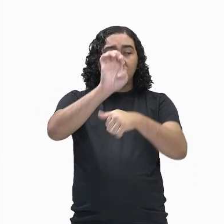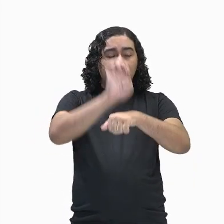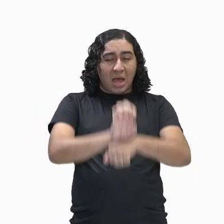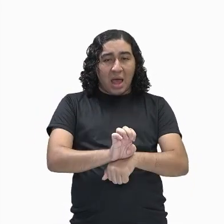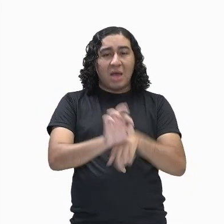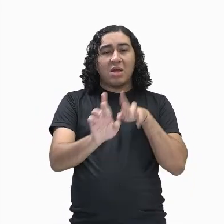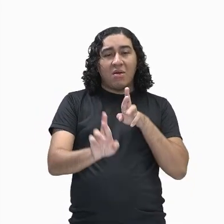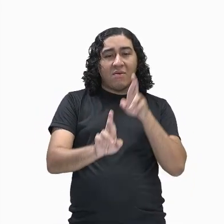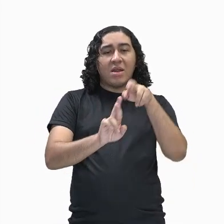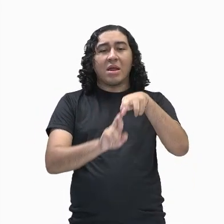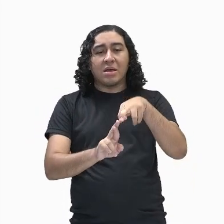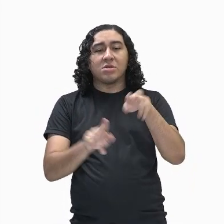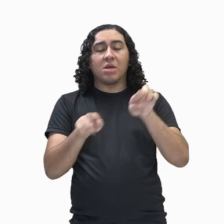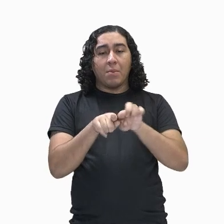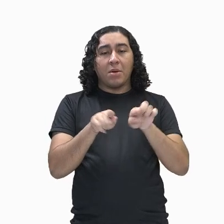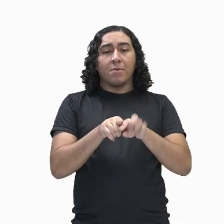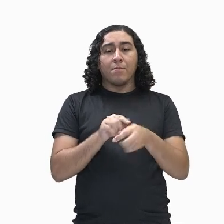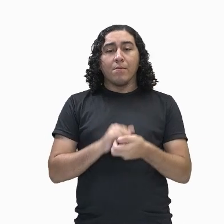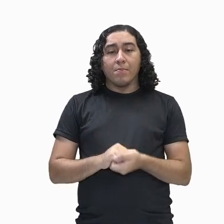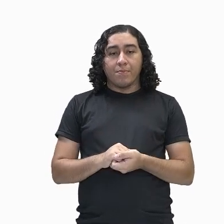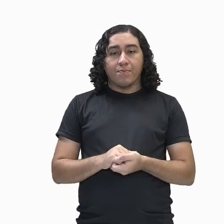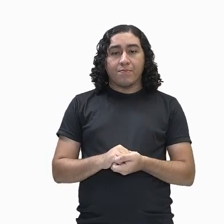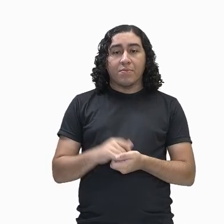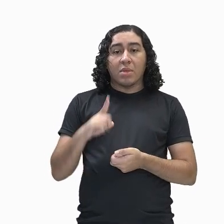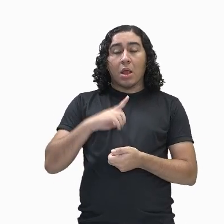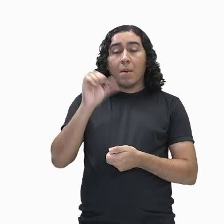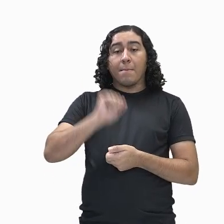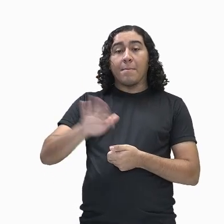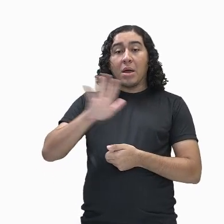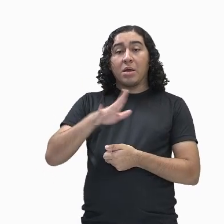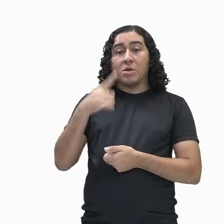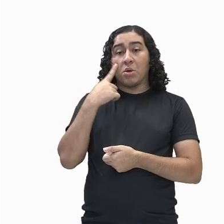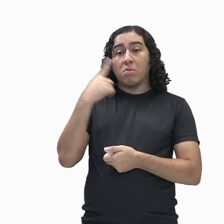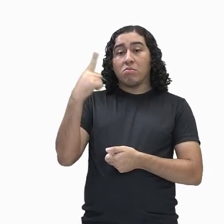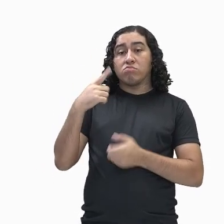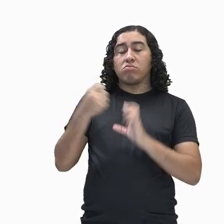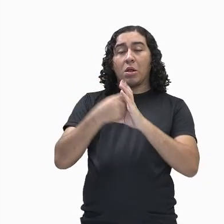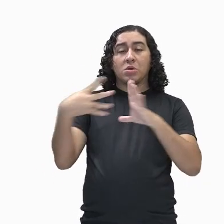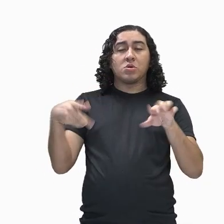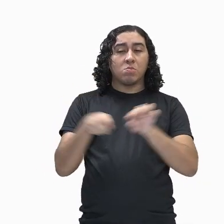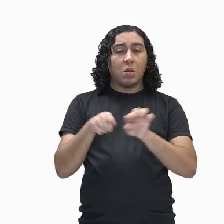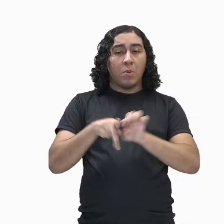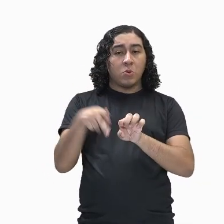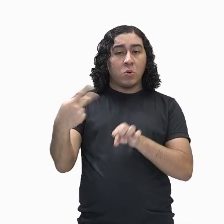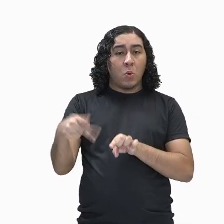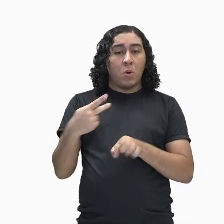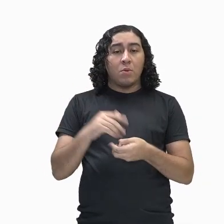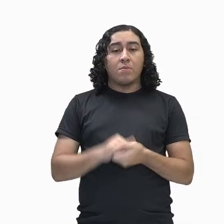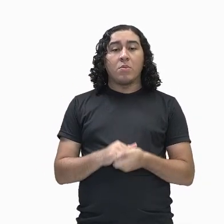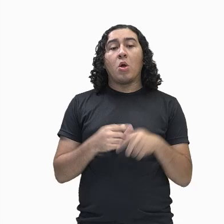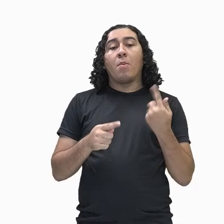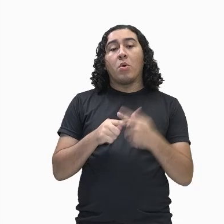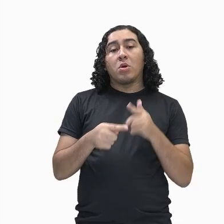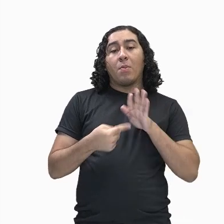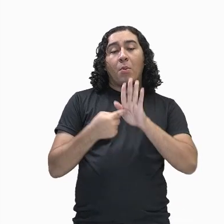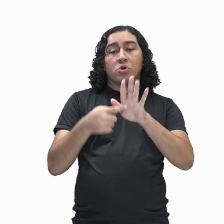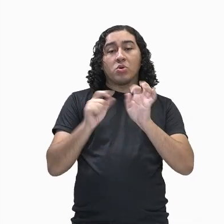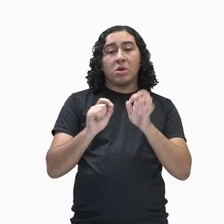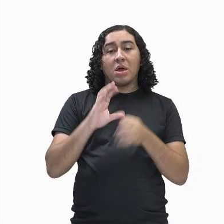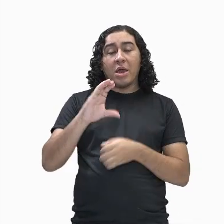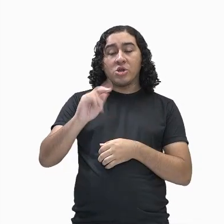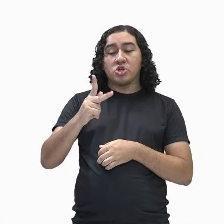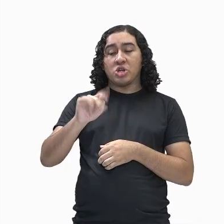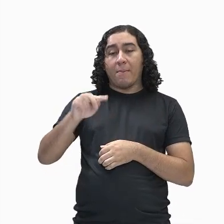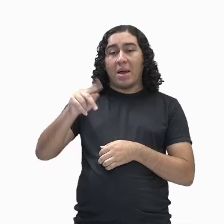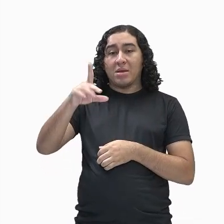com o cerrado, e aí a gente trouxe uma imagem, né, que também é característica do cerrado, é porque ele apresenta a chapada, né? E